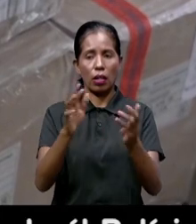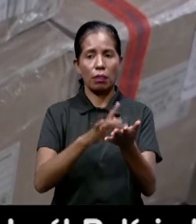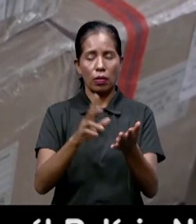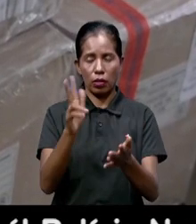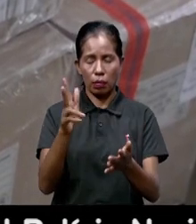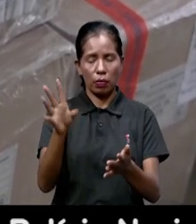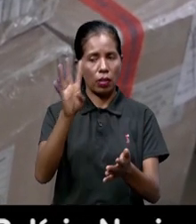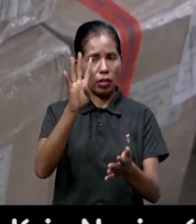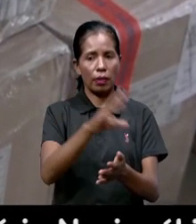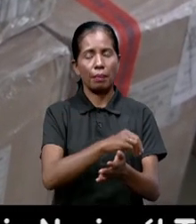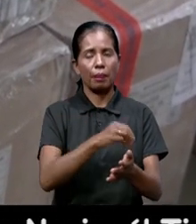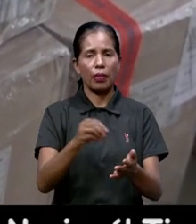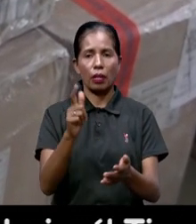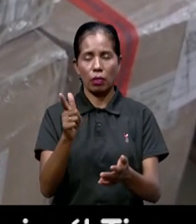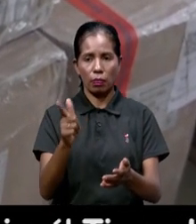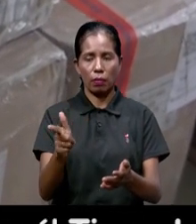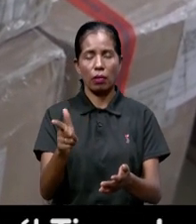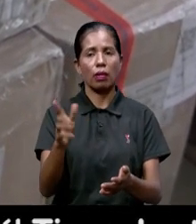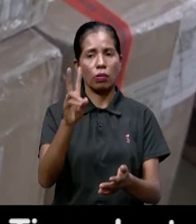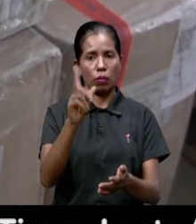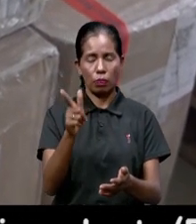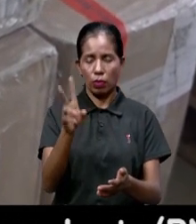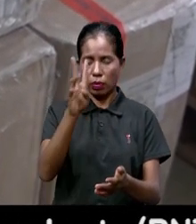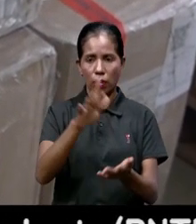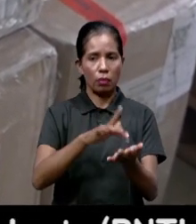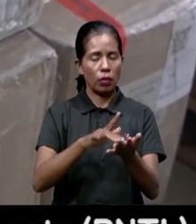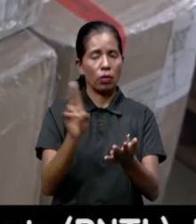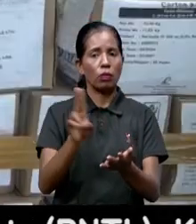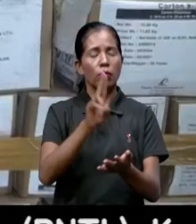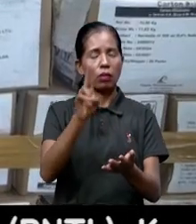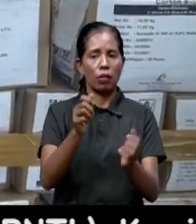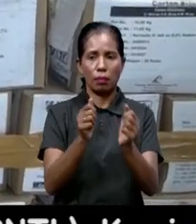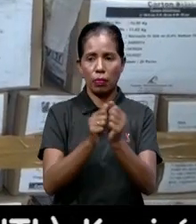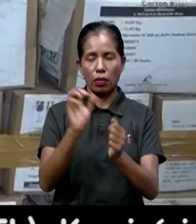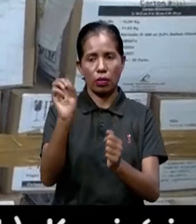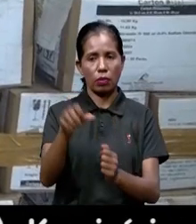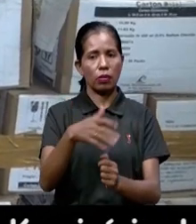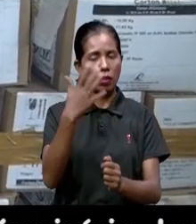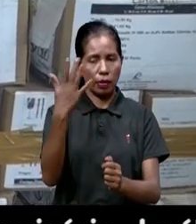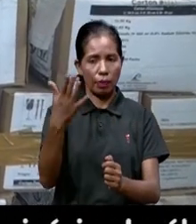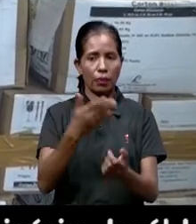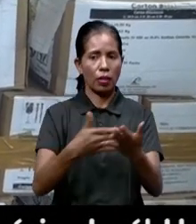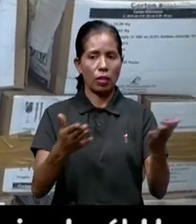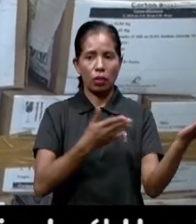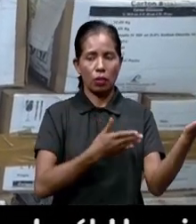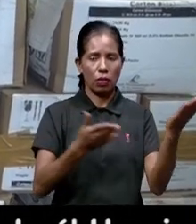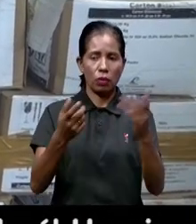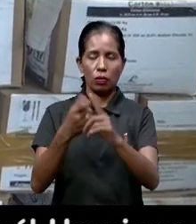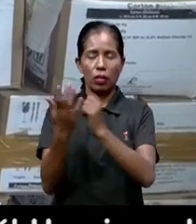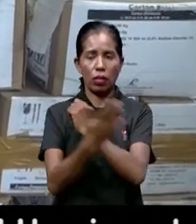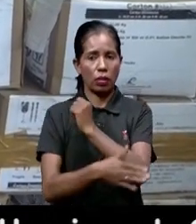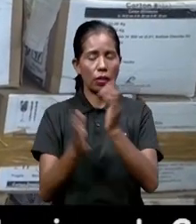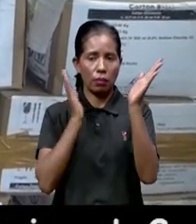resinhat reagente item rodulu resinrua no consumaves item sanulu resinlima. Produto hirakne importa husi nação